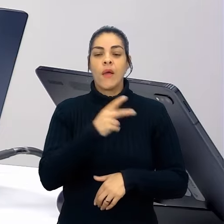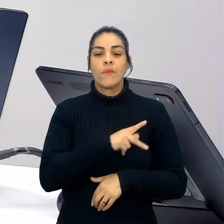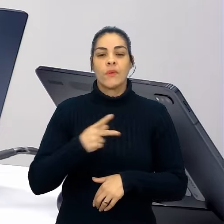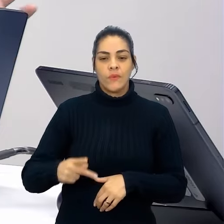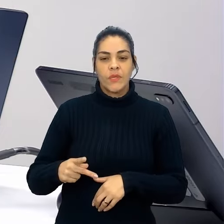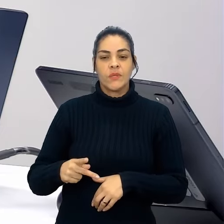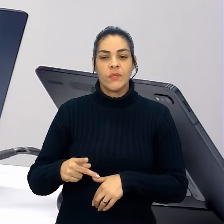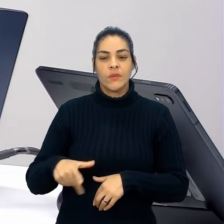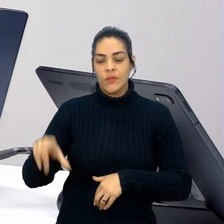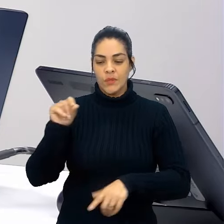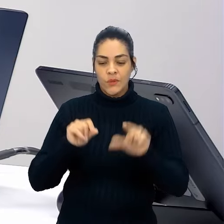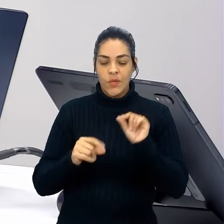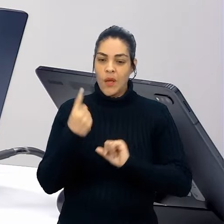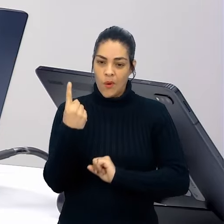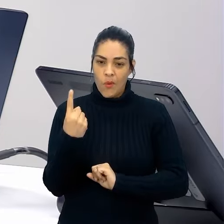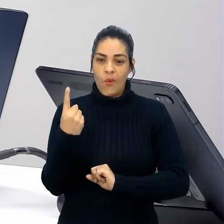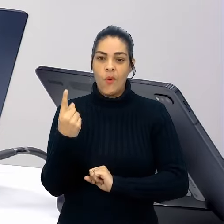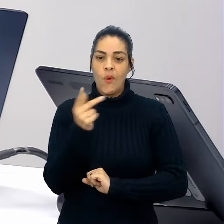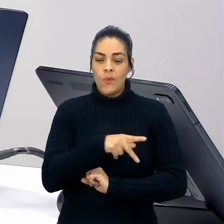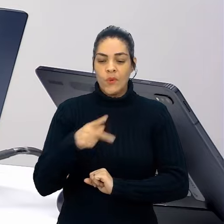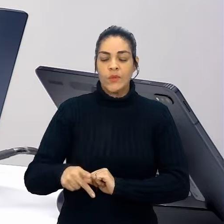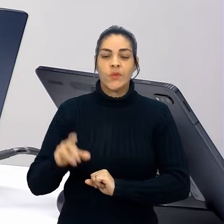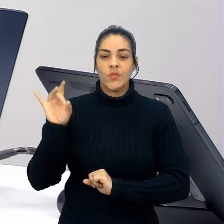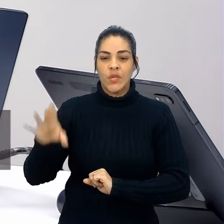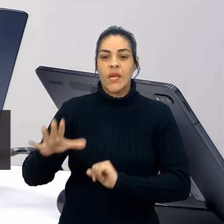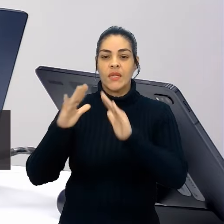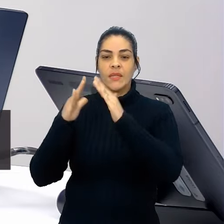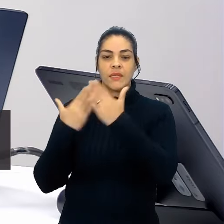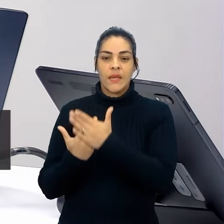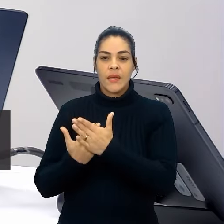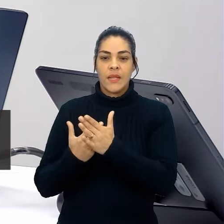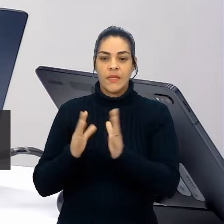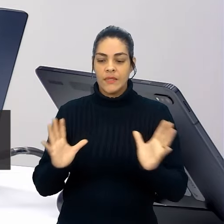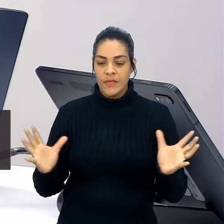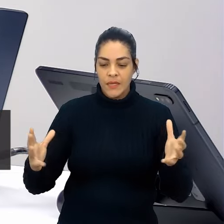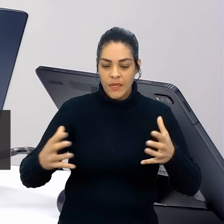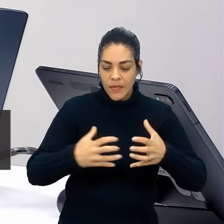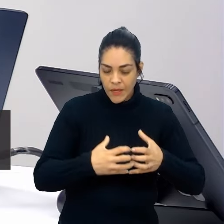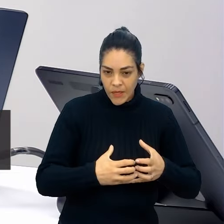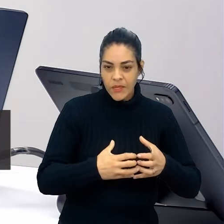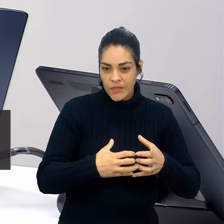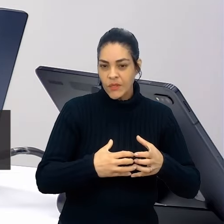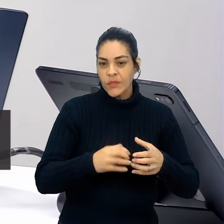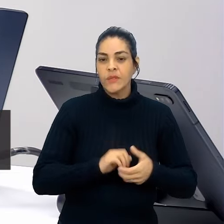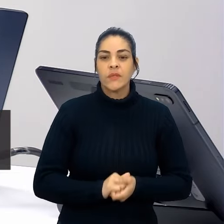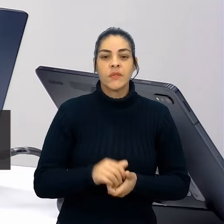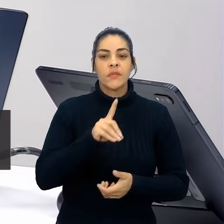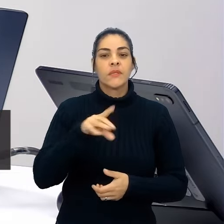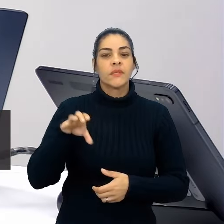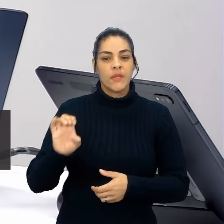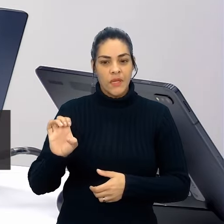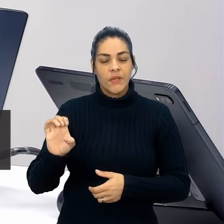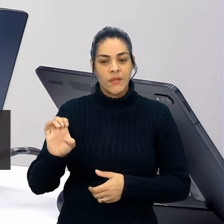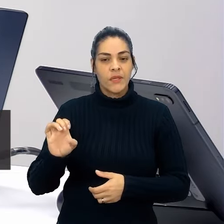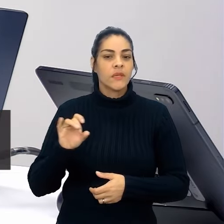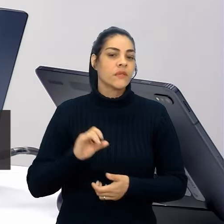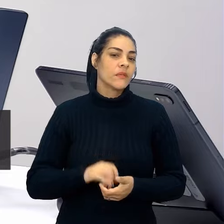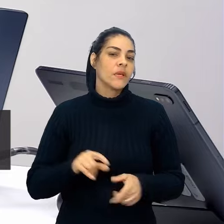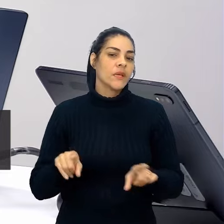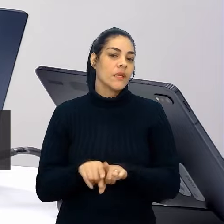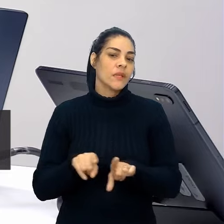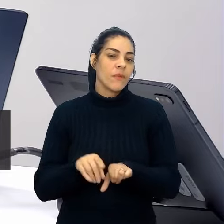um professor de cada escola e a gente se reunia nas DEs e ali a gente também fazia